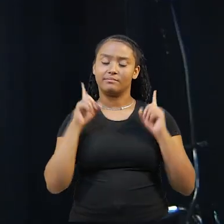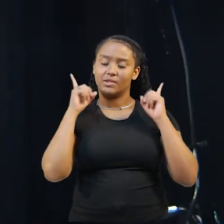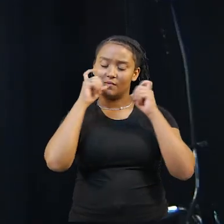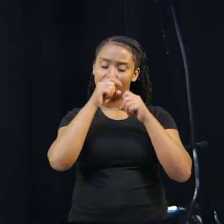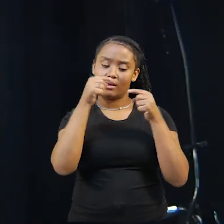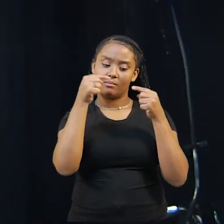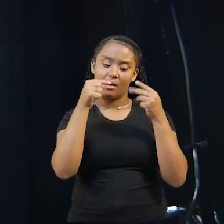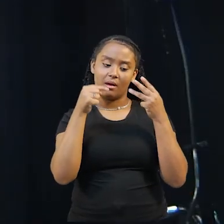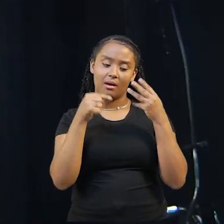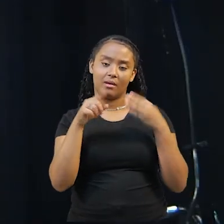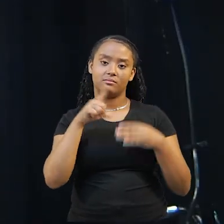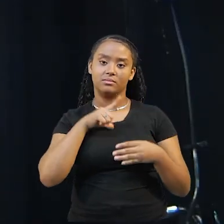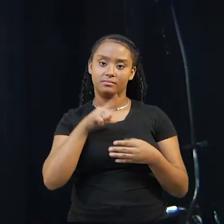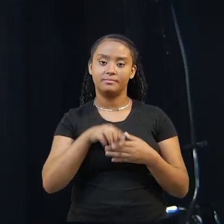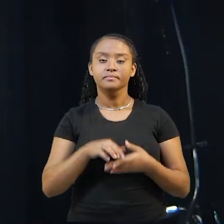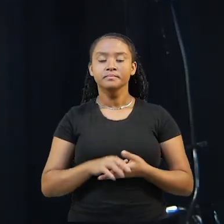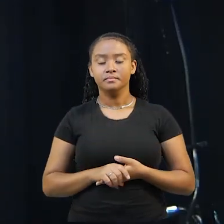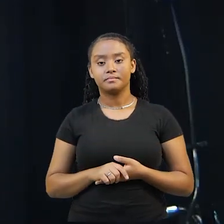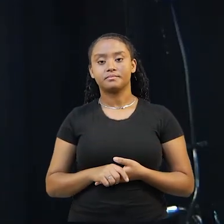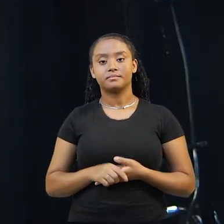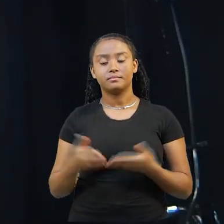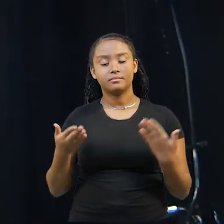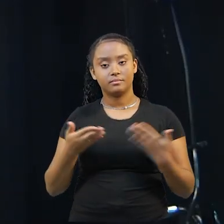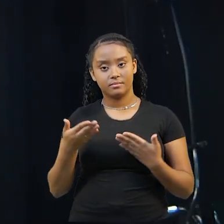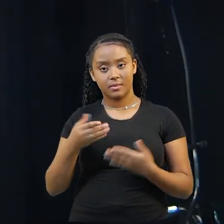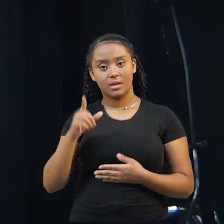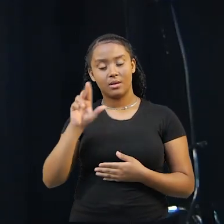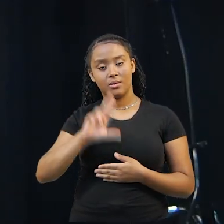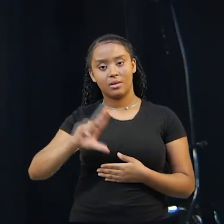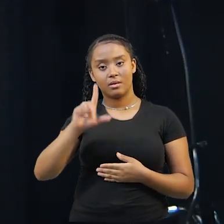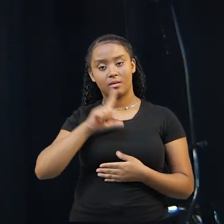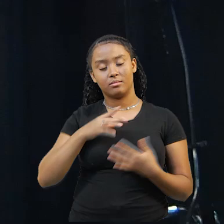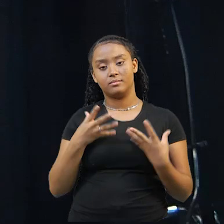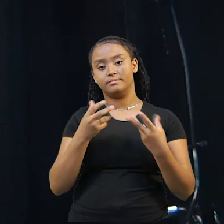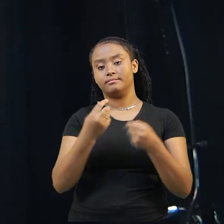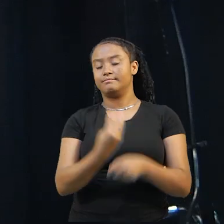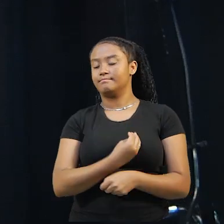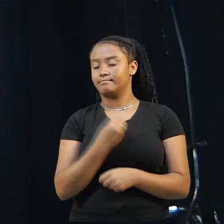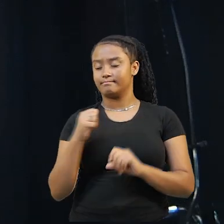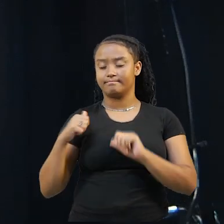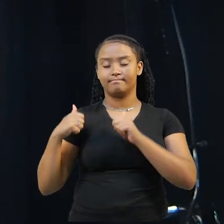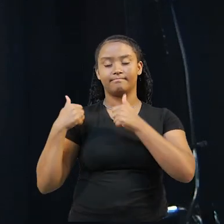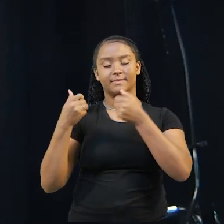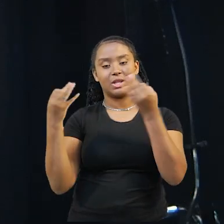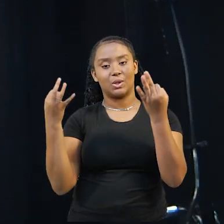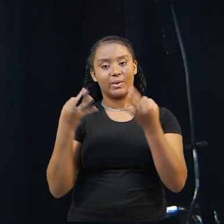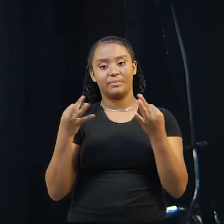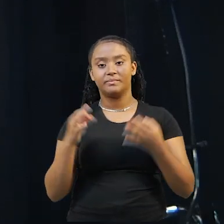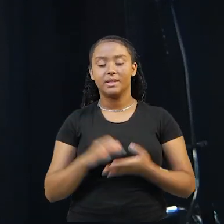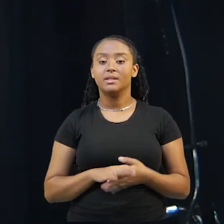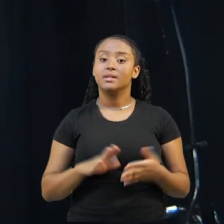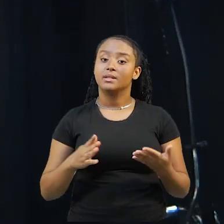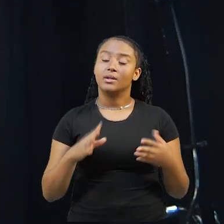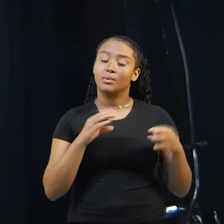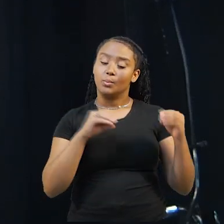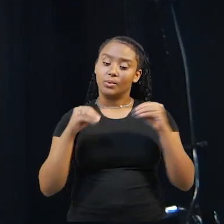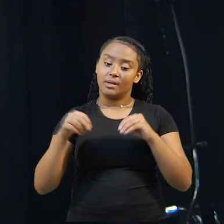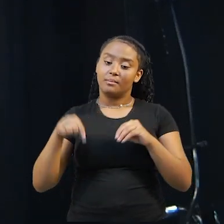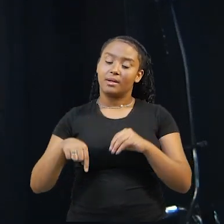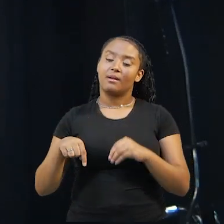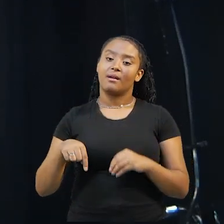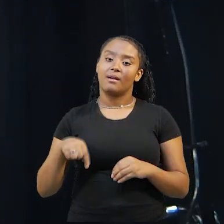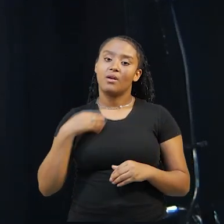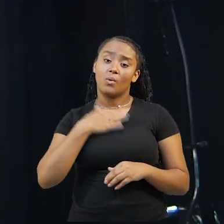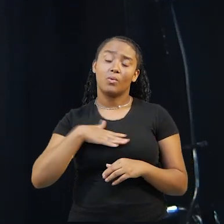cidade tem hoje, e vendo que Uberlândia tem uma qualidade de vida muito boa. Então, eu vim para cá e